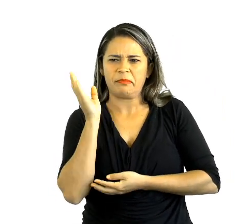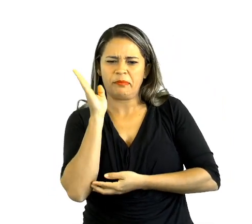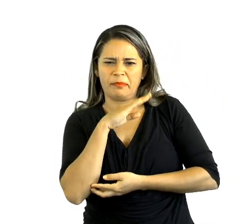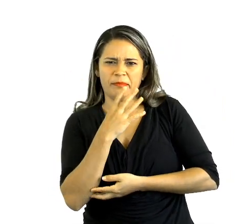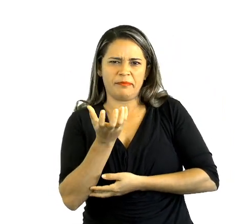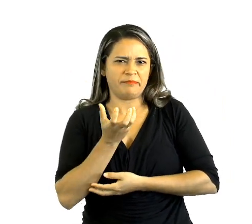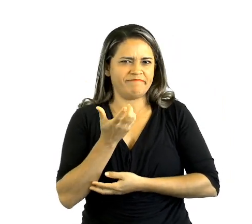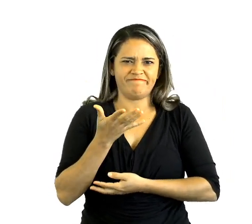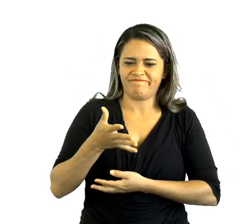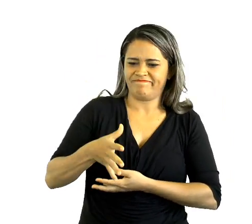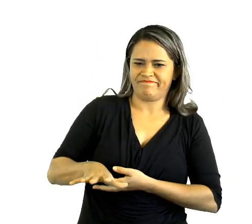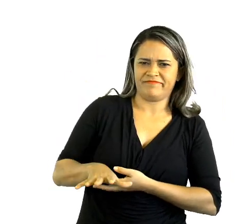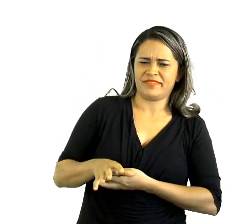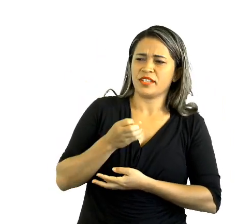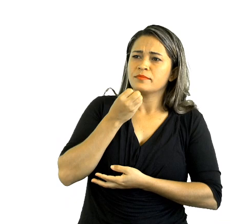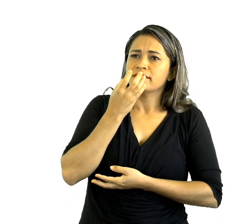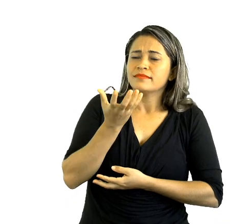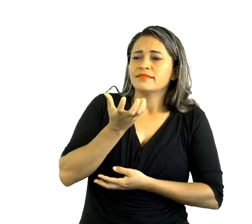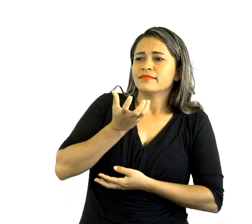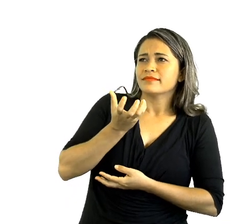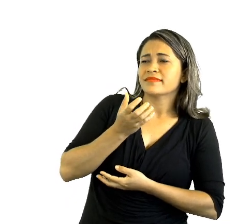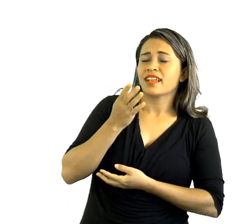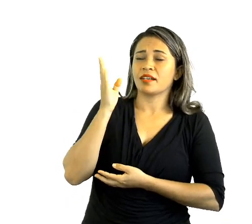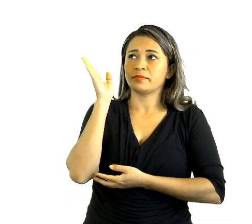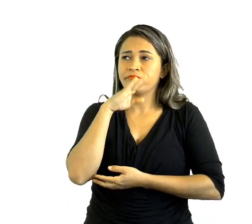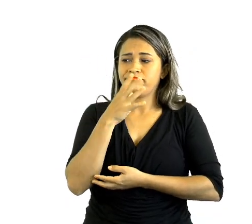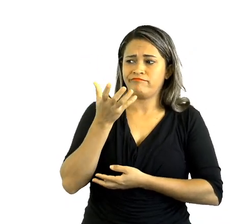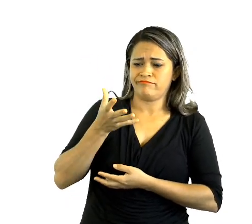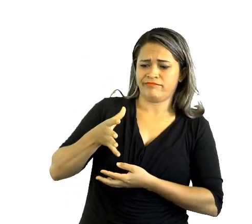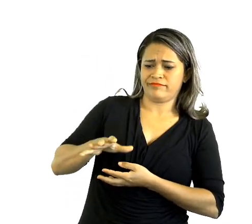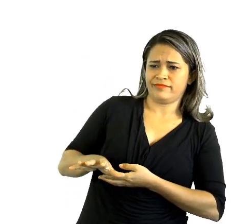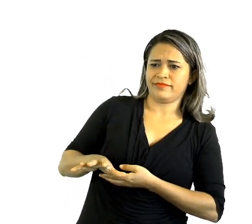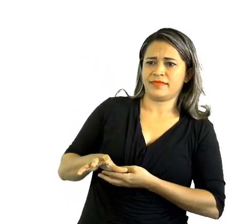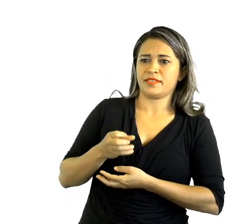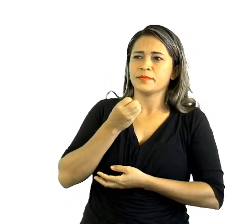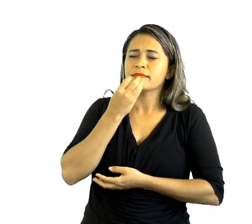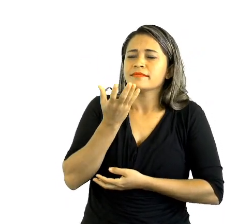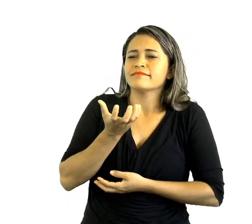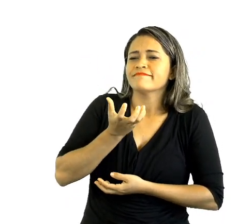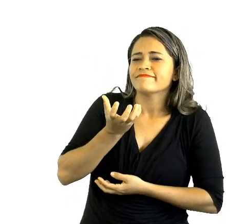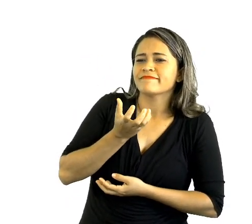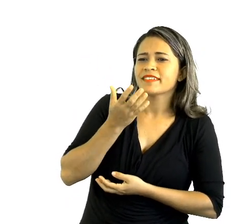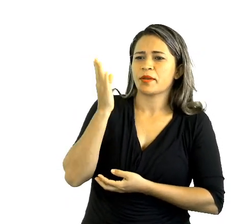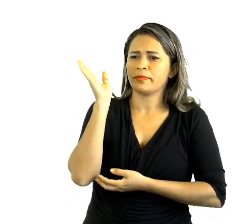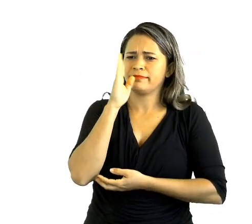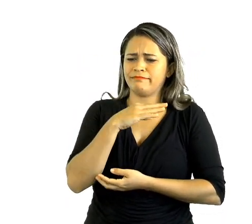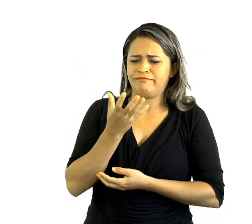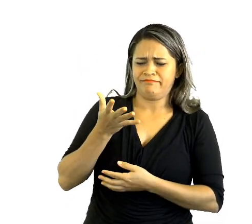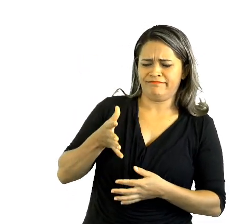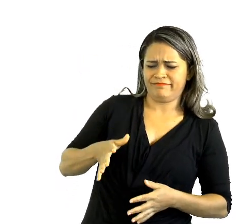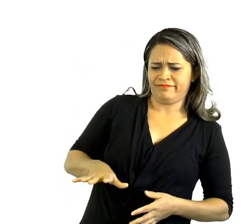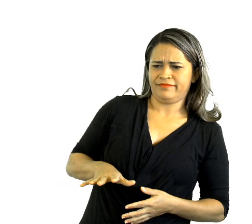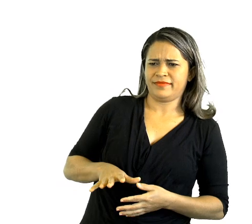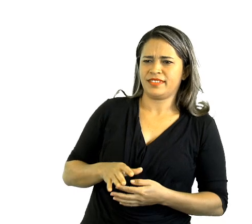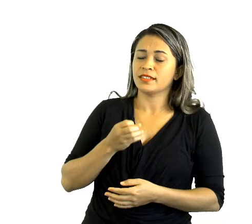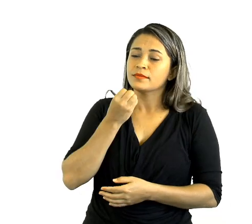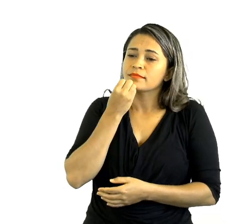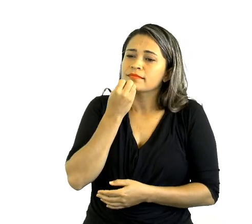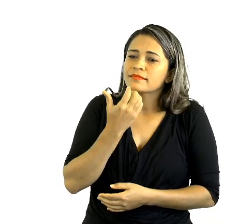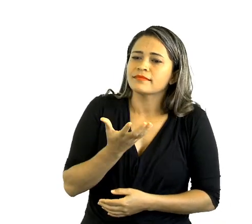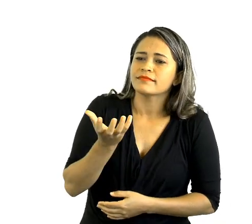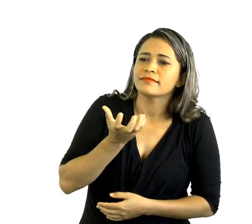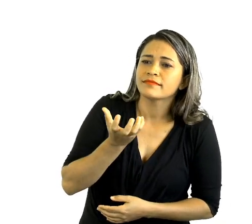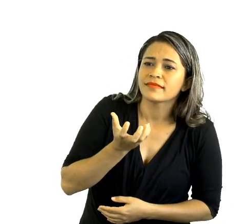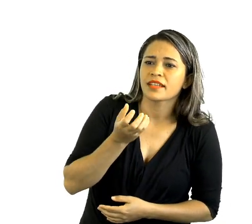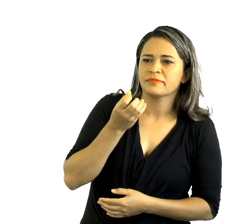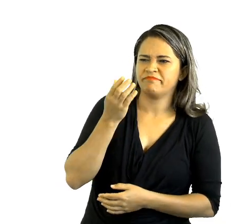me quer. Bem me quer, mal me quer. Bem me quer, mal me quer. Bem me quer, mal